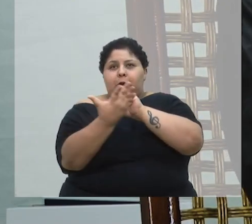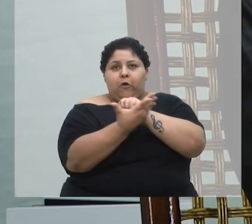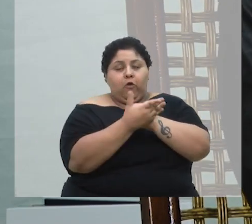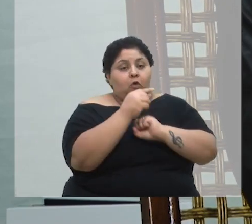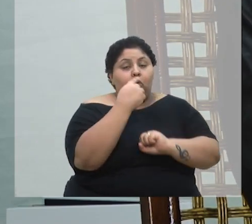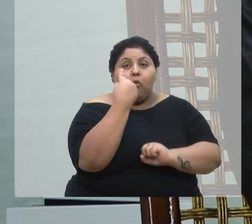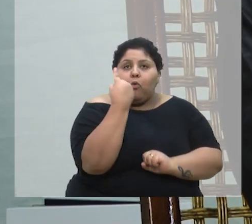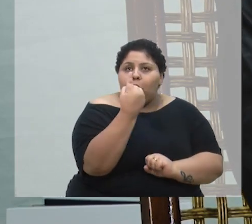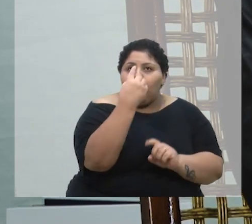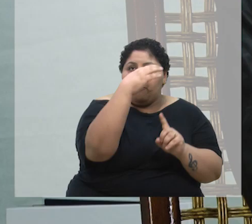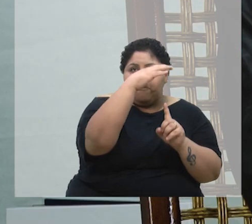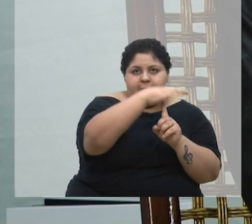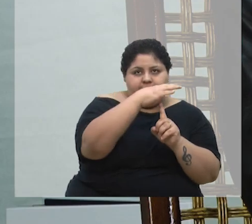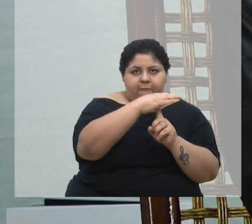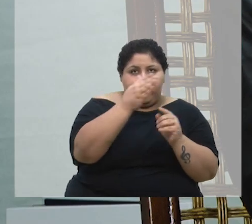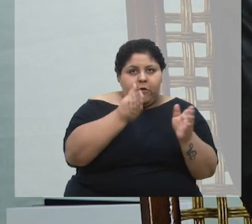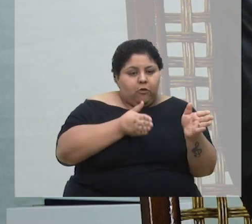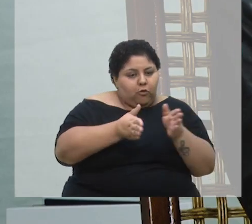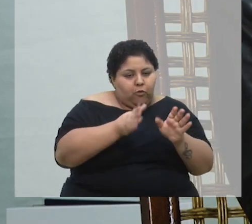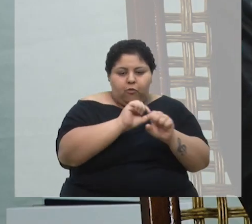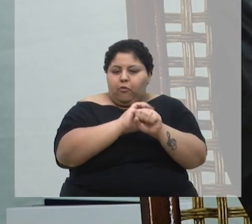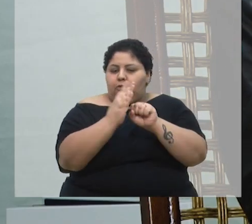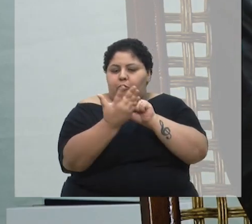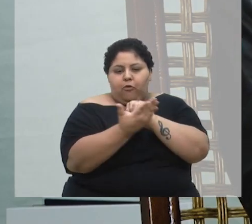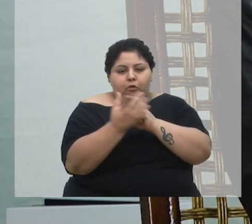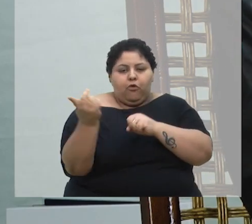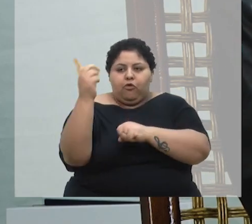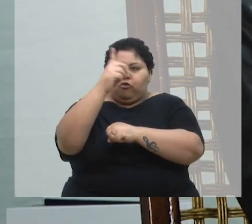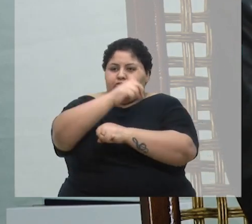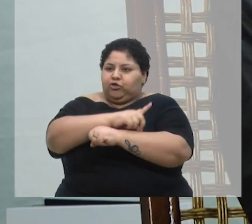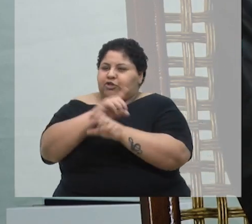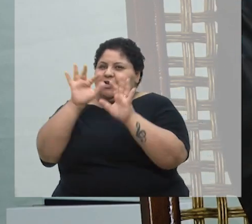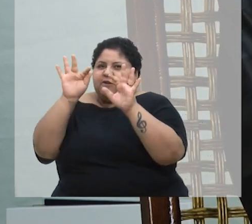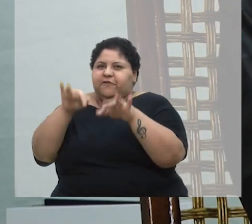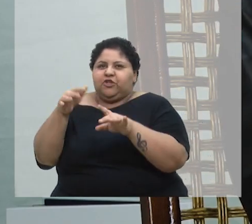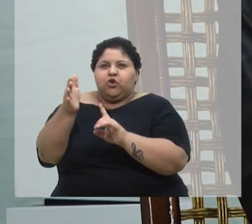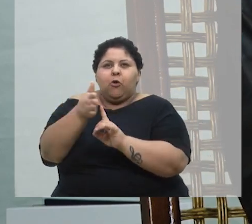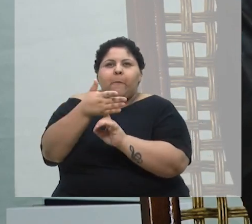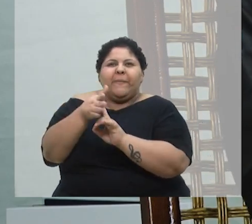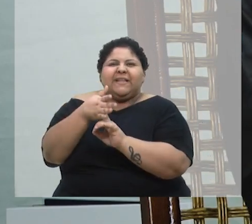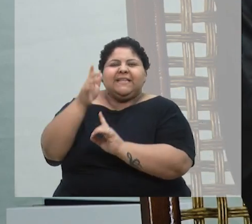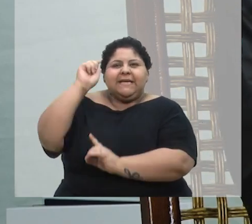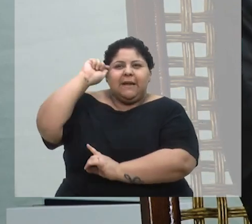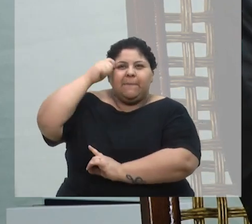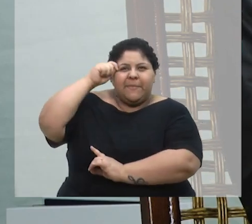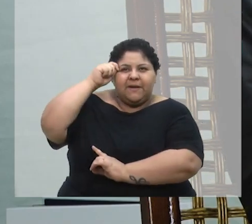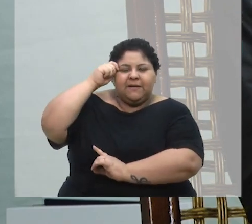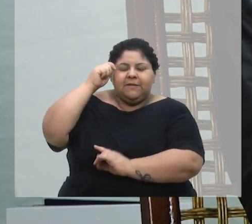uma durante a pandemia, no dia em que fechou para a bandeira preta, né?